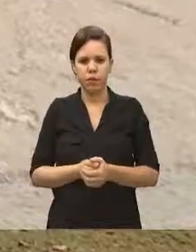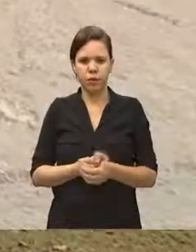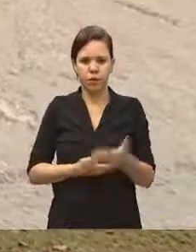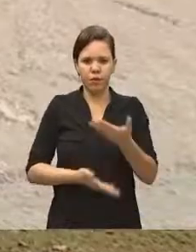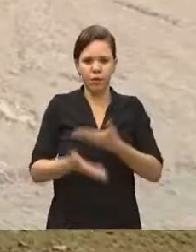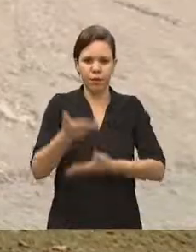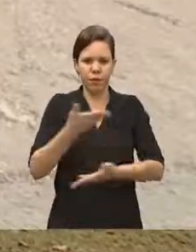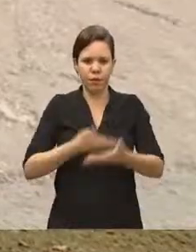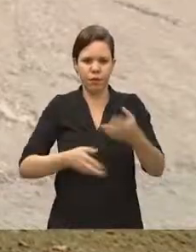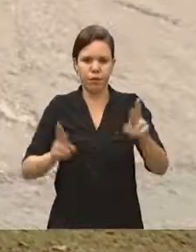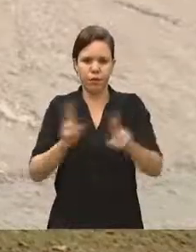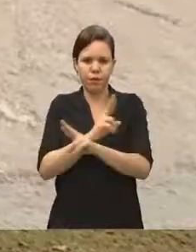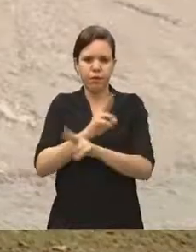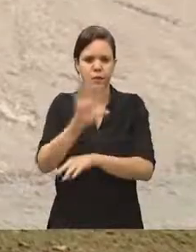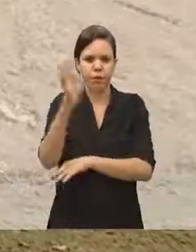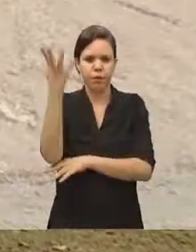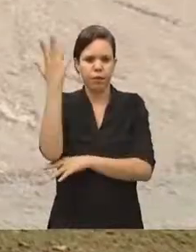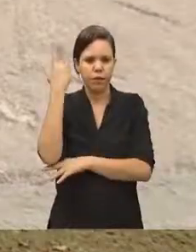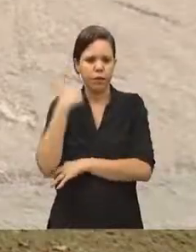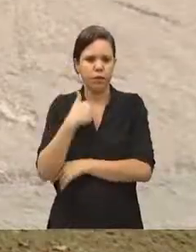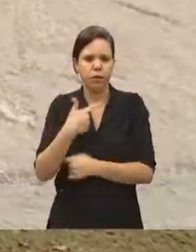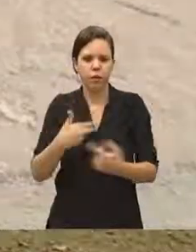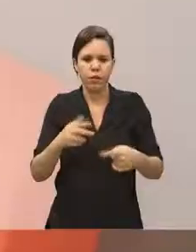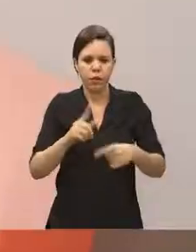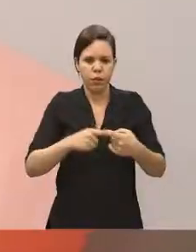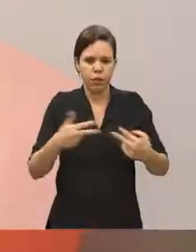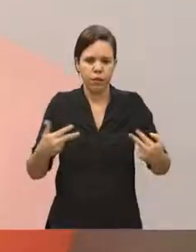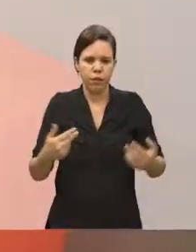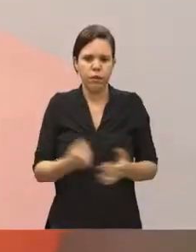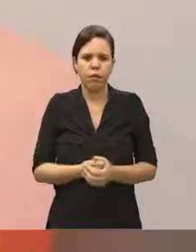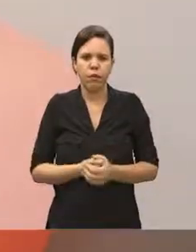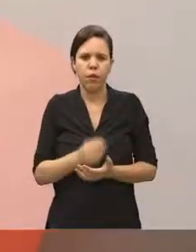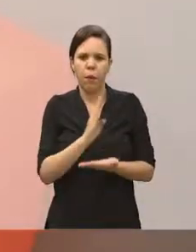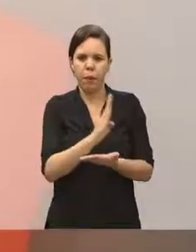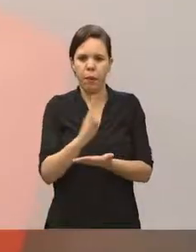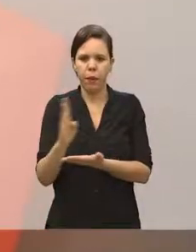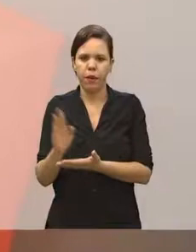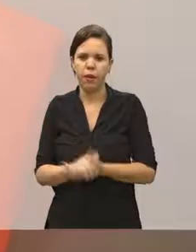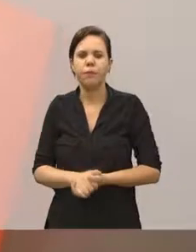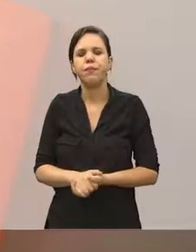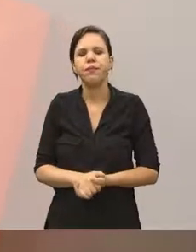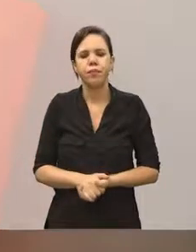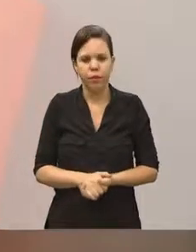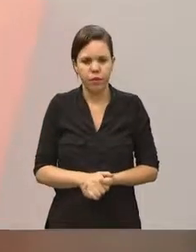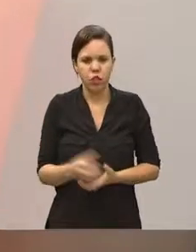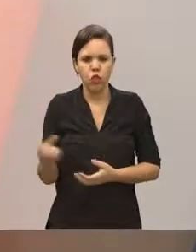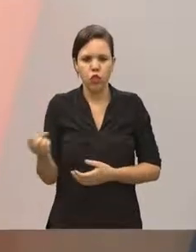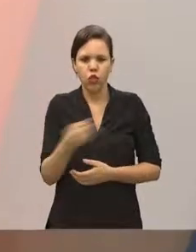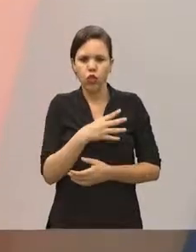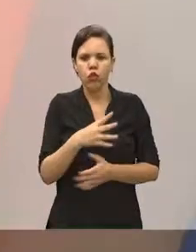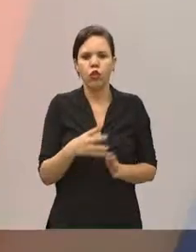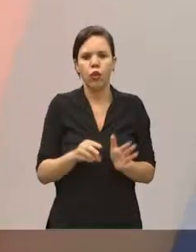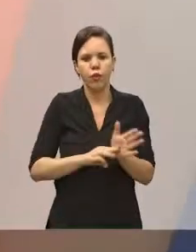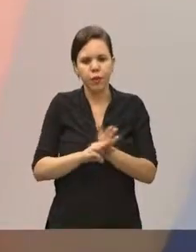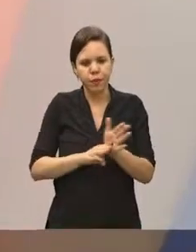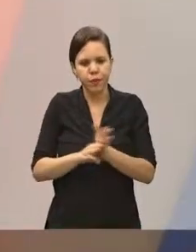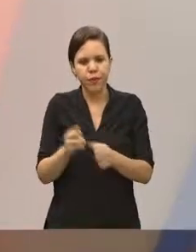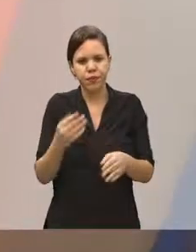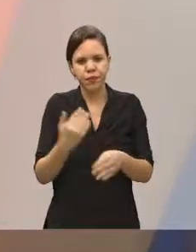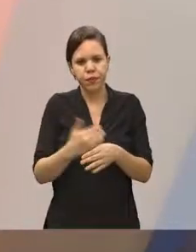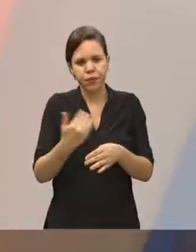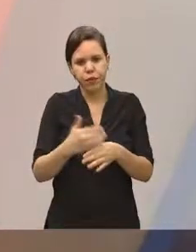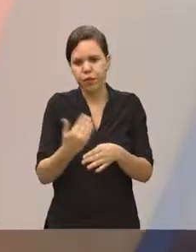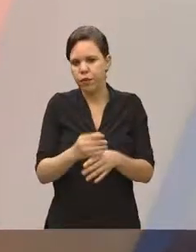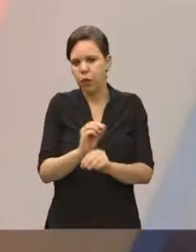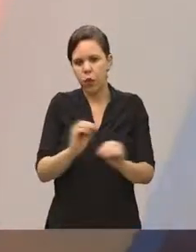relações da criança com a natureza e com os elementos de várias maneiras. A biblioteca usou um novo método de construção que não utiliza